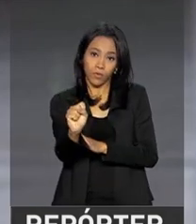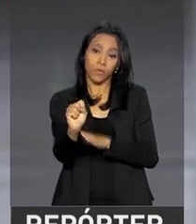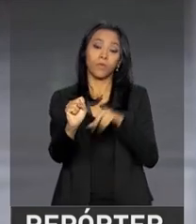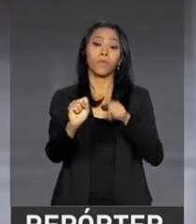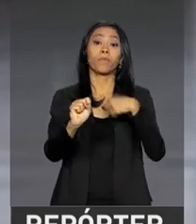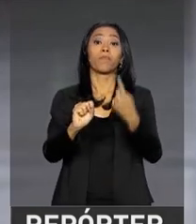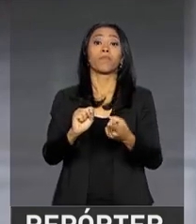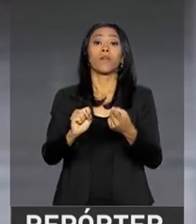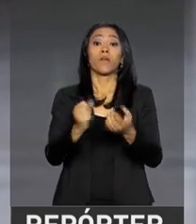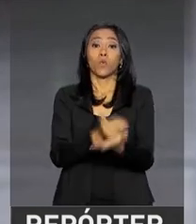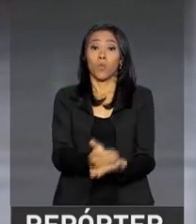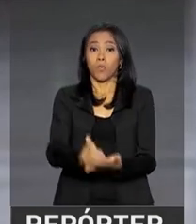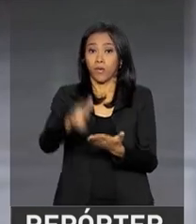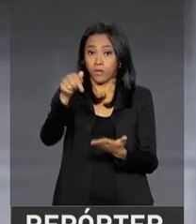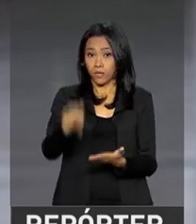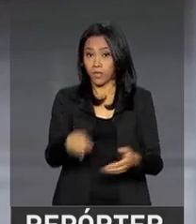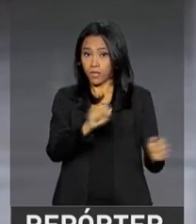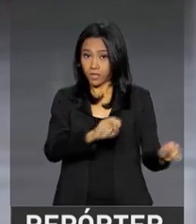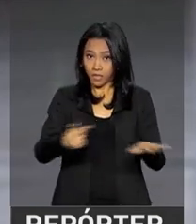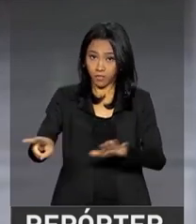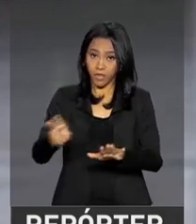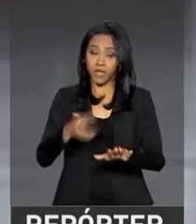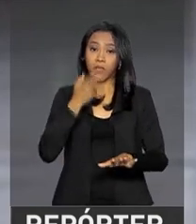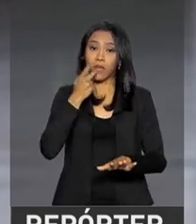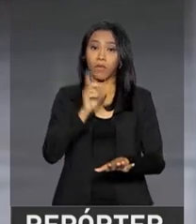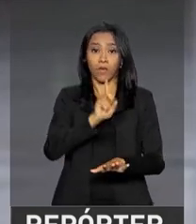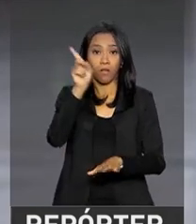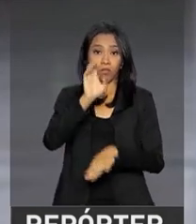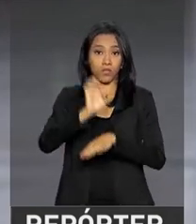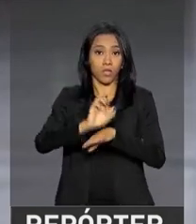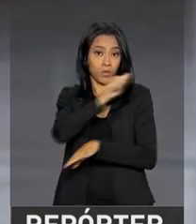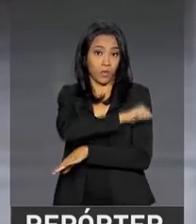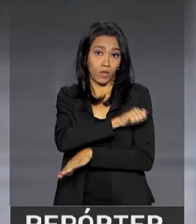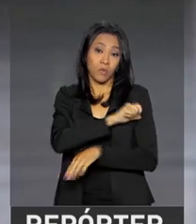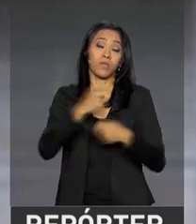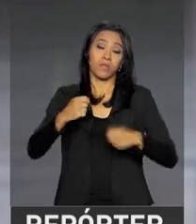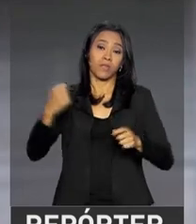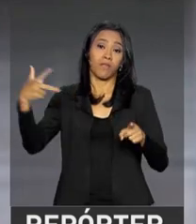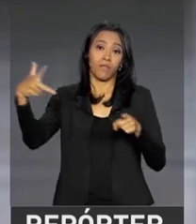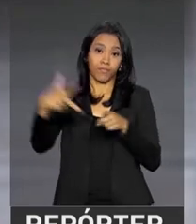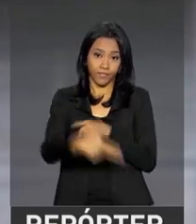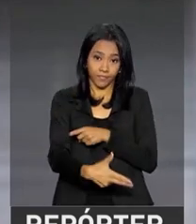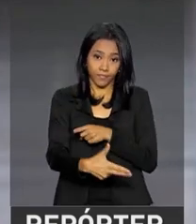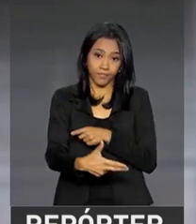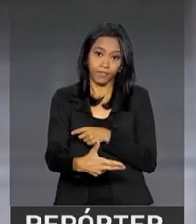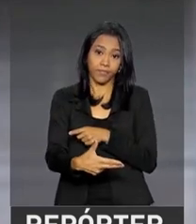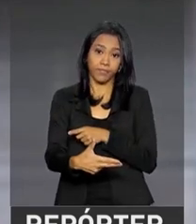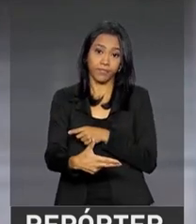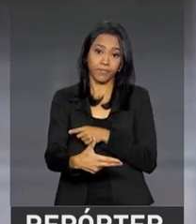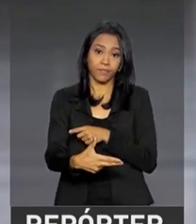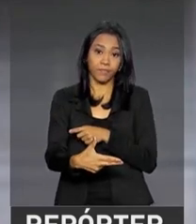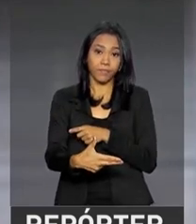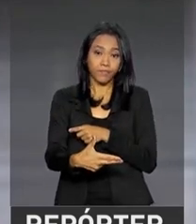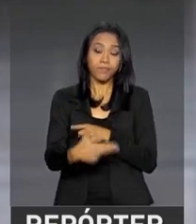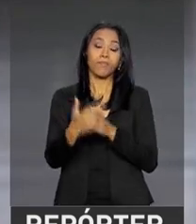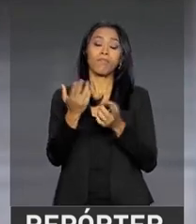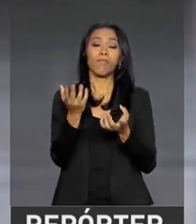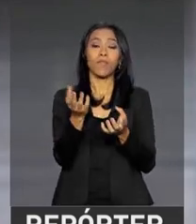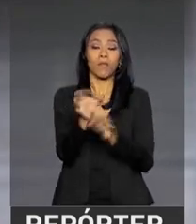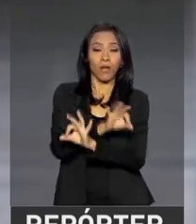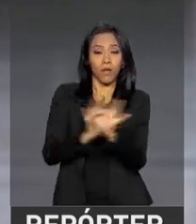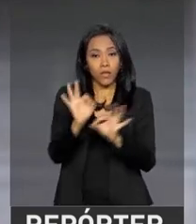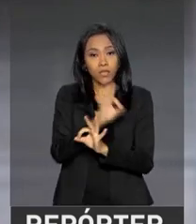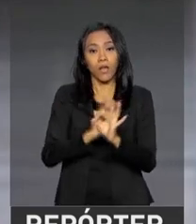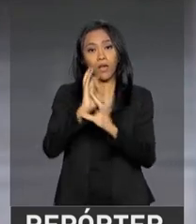nesta semana ele falou no rio de janeiro que este corte é inevitável para ajustar as despesas ao